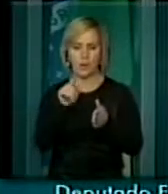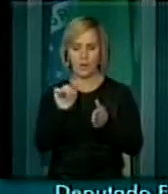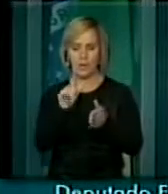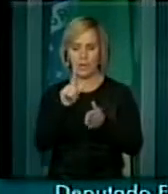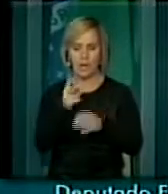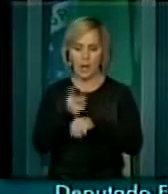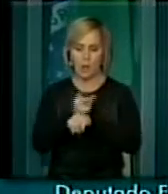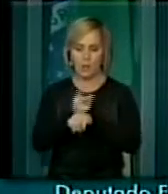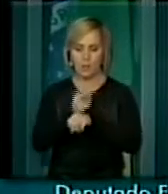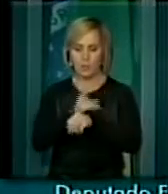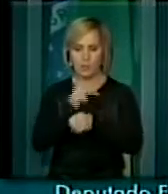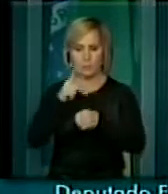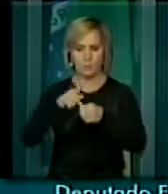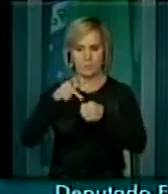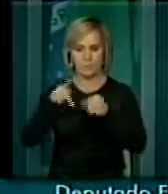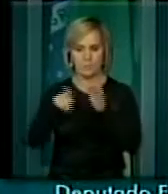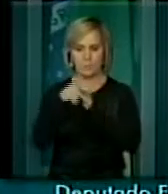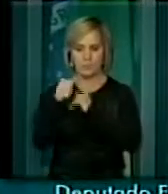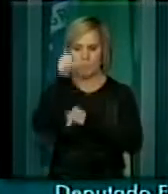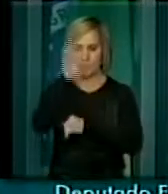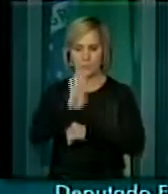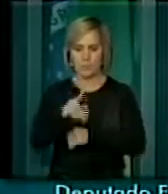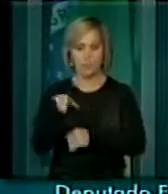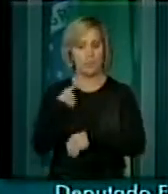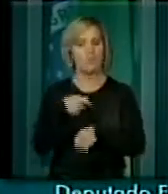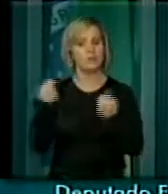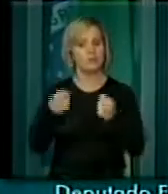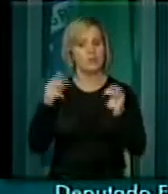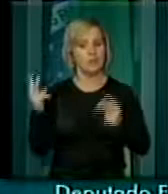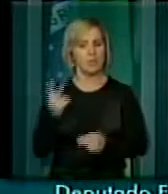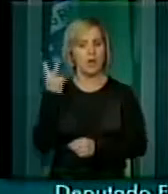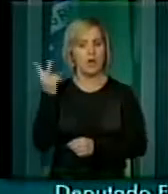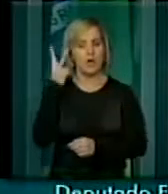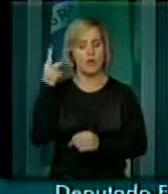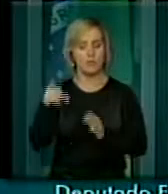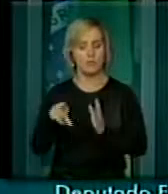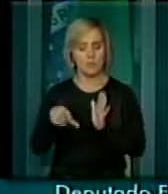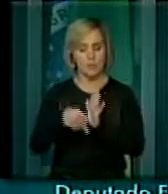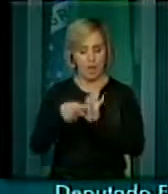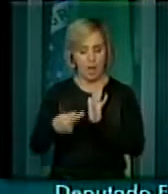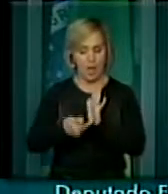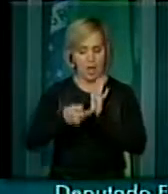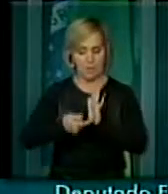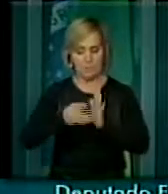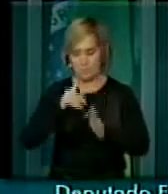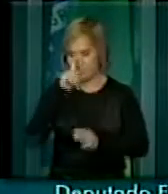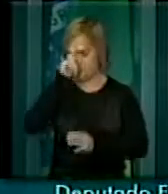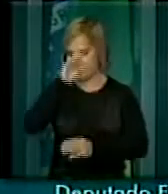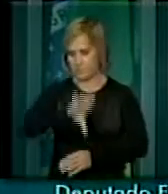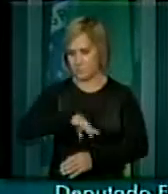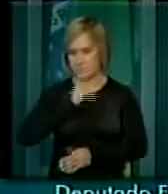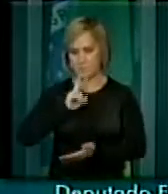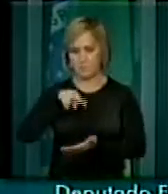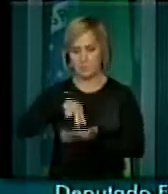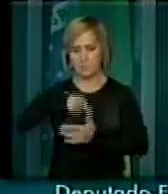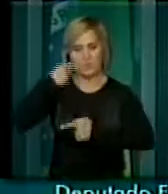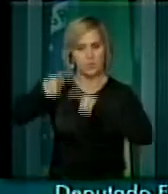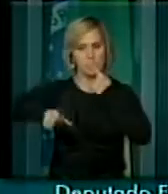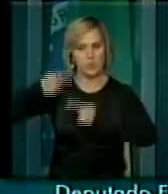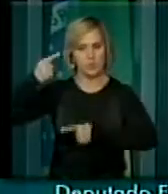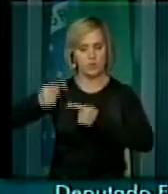portanto, o momento onde nós temos que valorizar essa iniciativa desta casa. Nós estamos